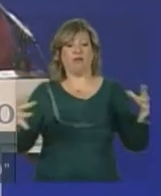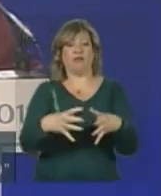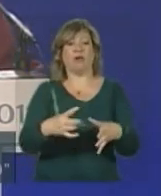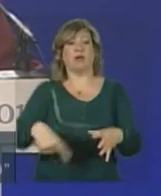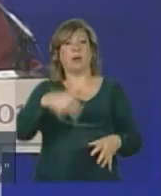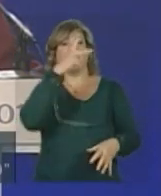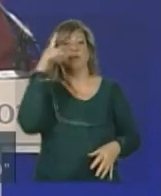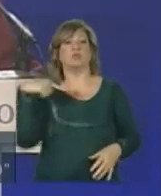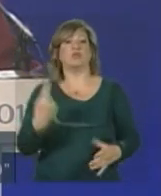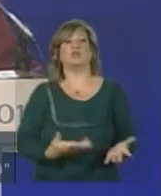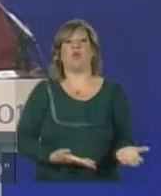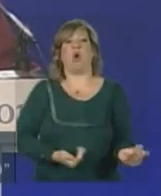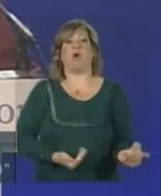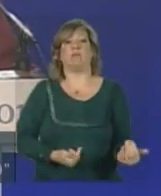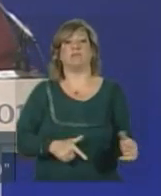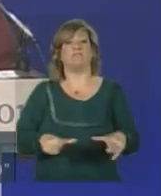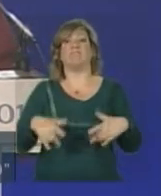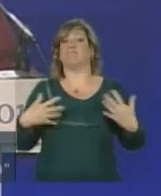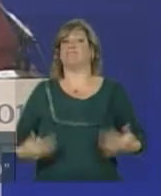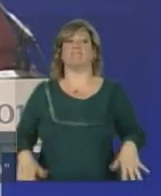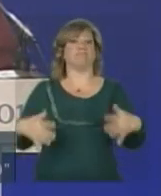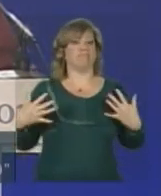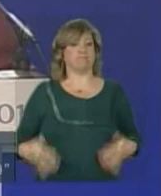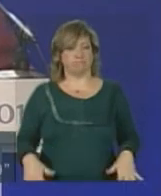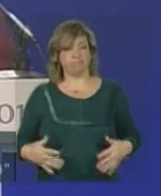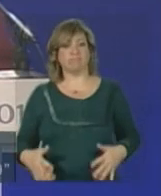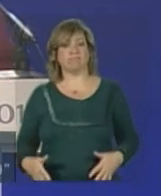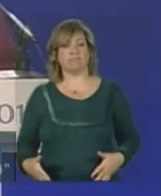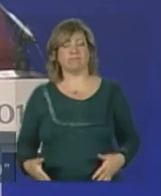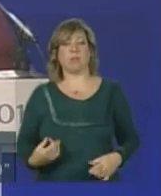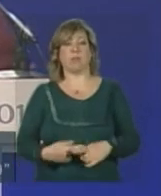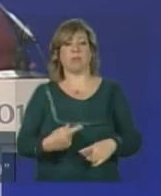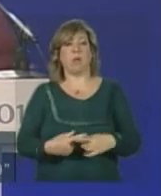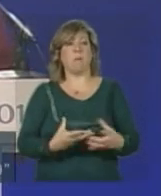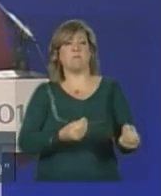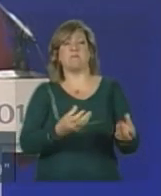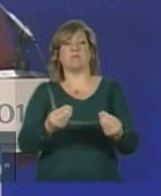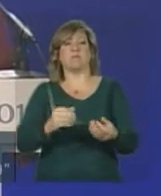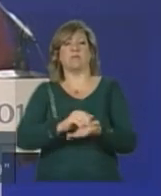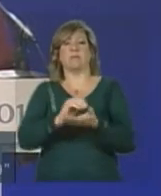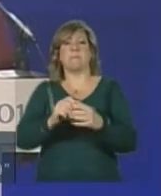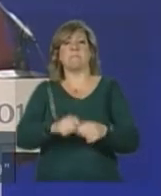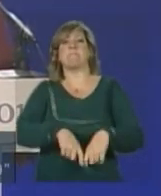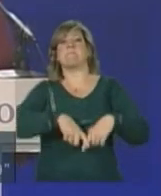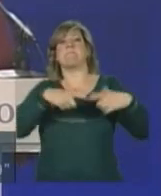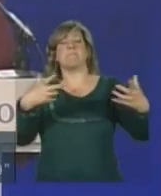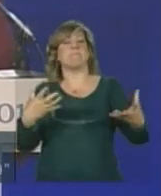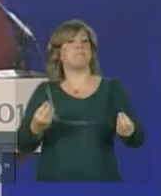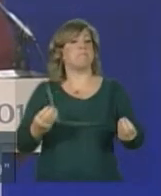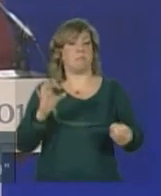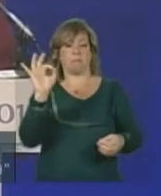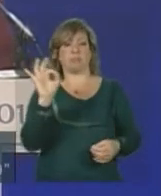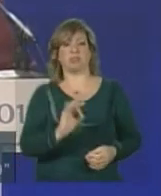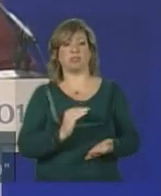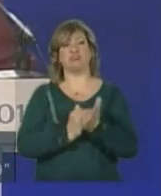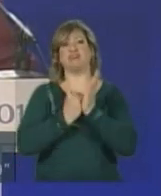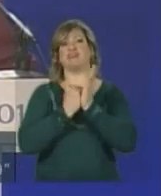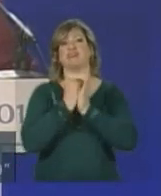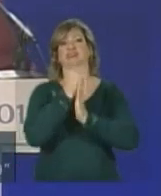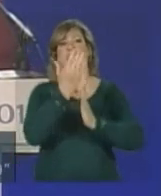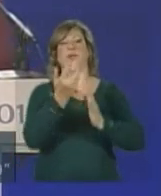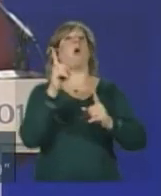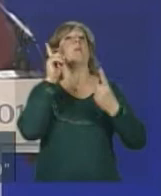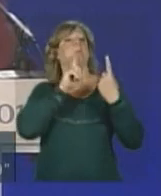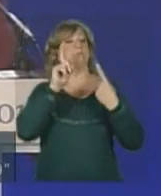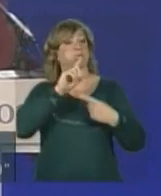populações jovens, em que os níveis de desemprego são maiores que a média. Isso vale tanto para os